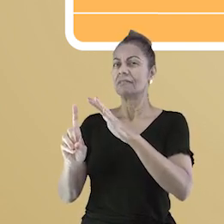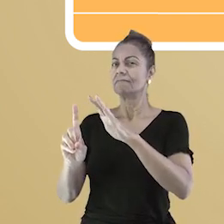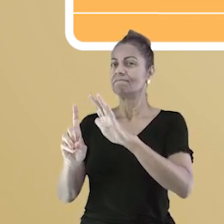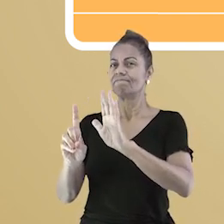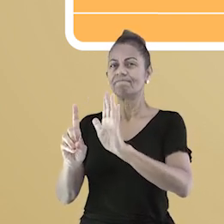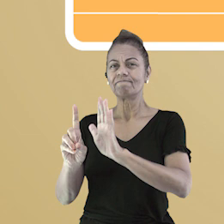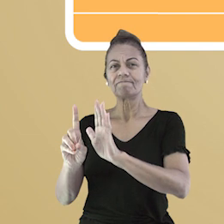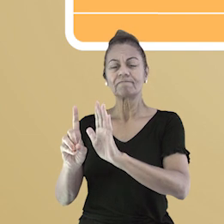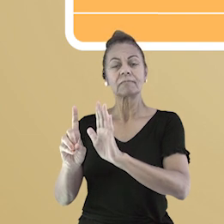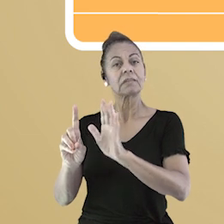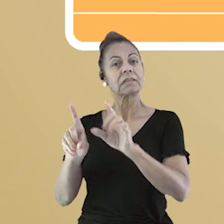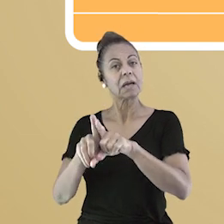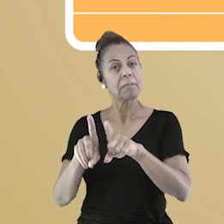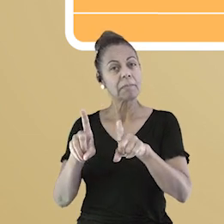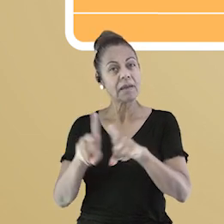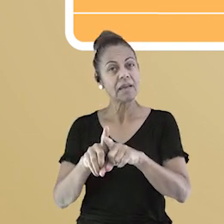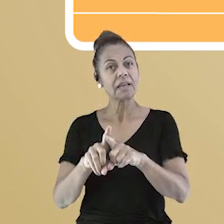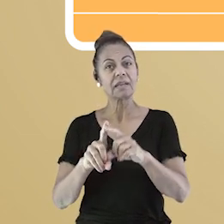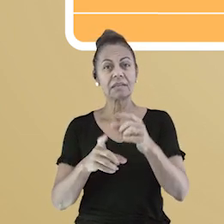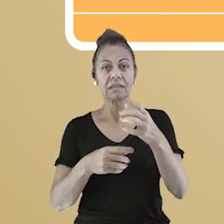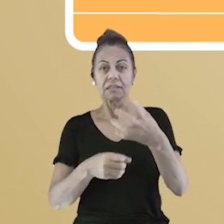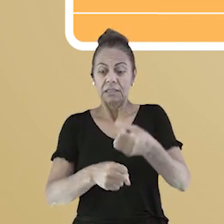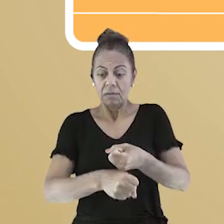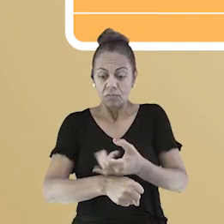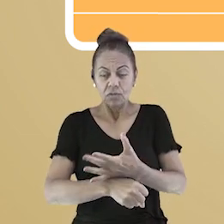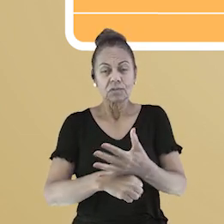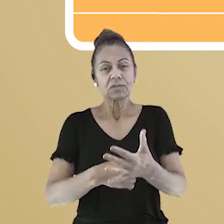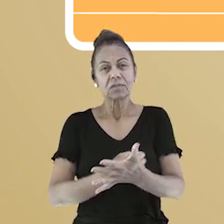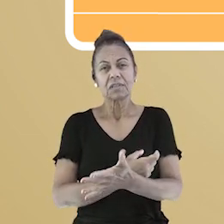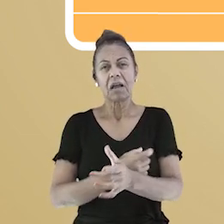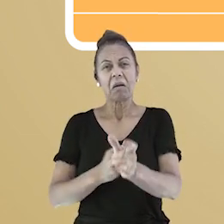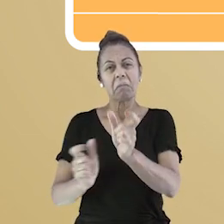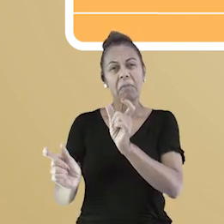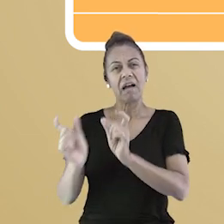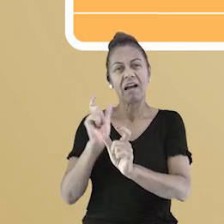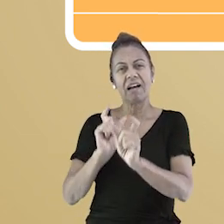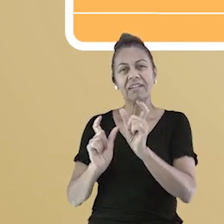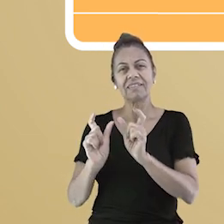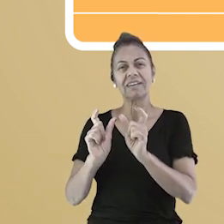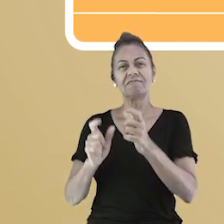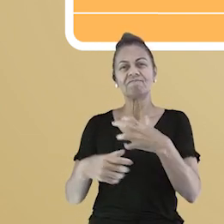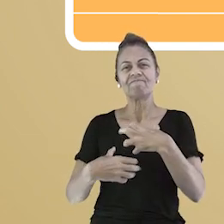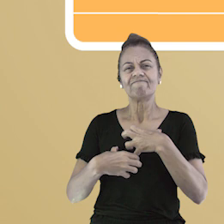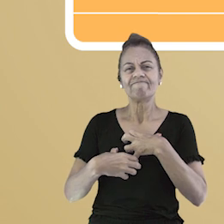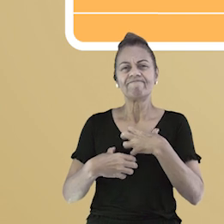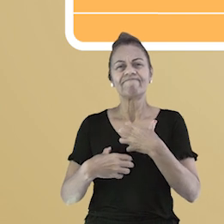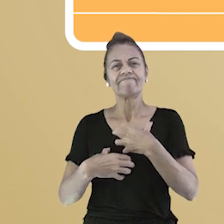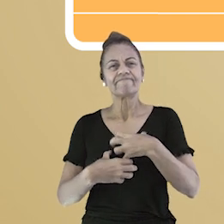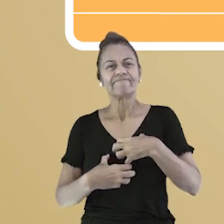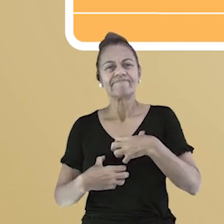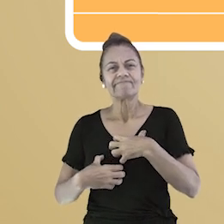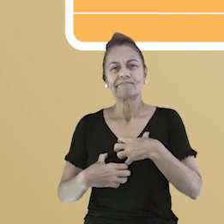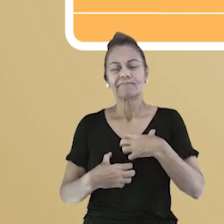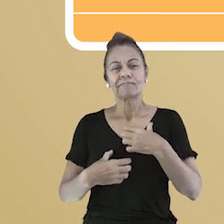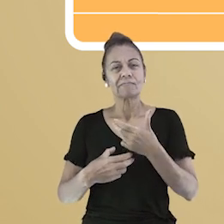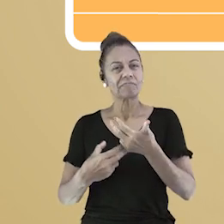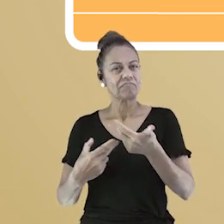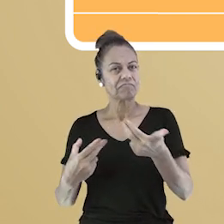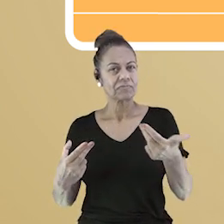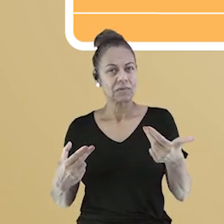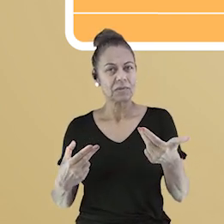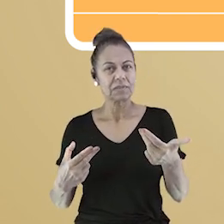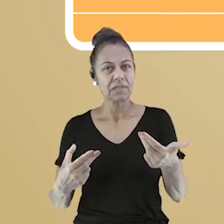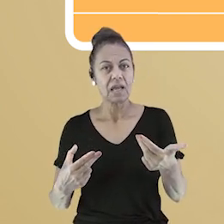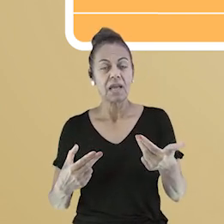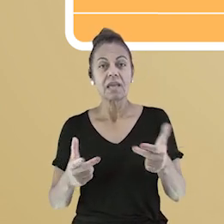física, pois existem situações que agridem o ser humano na questão psicoemocional também. Além do mais, os índices de